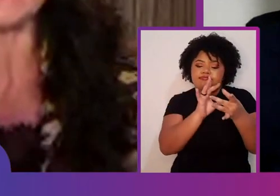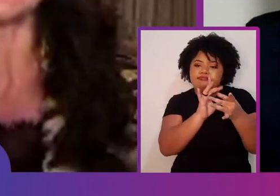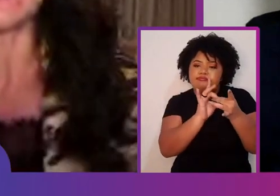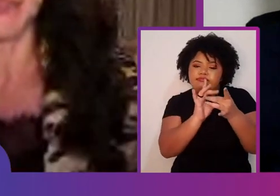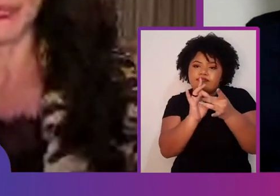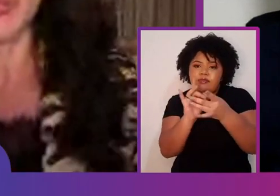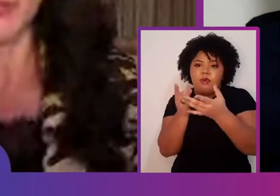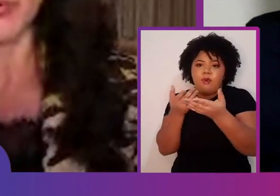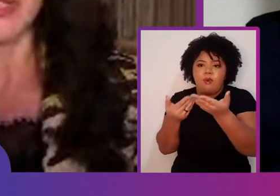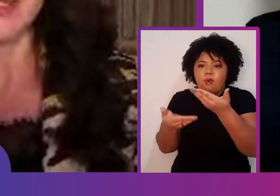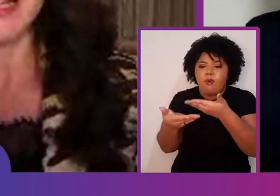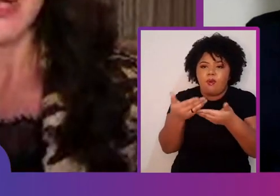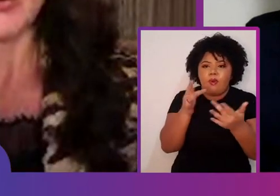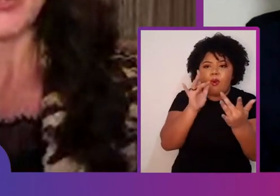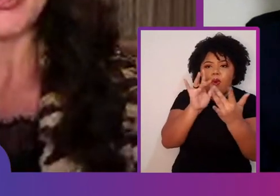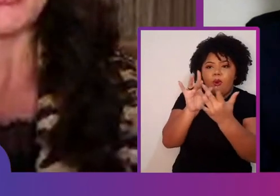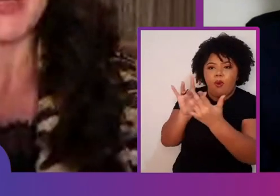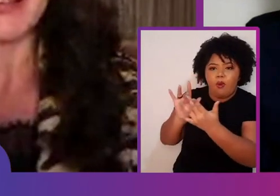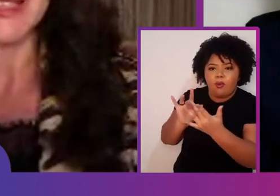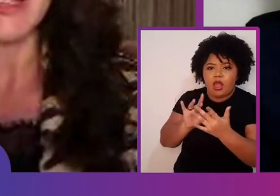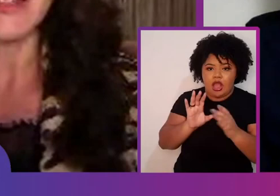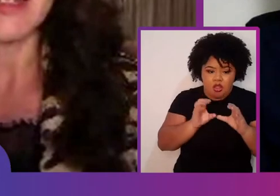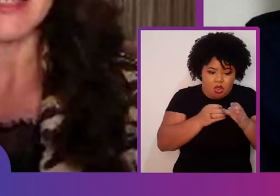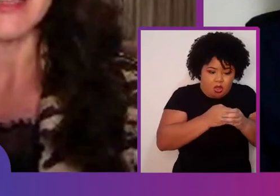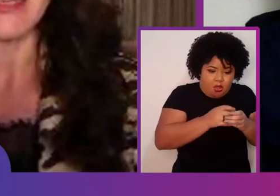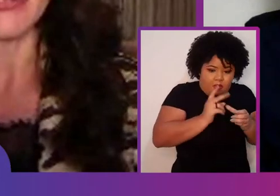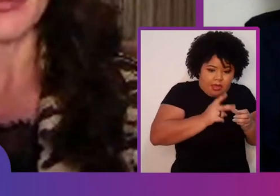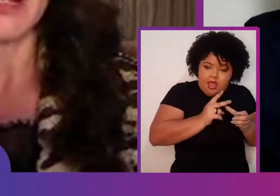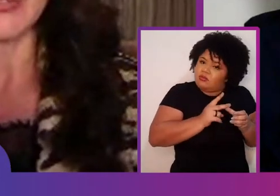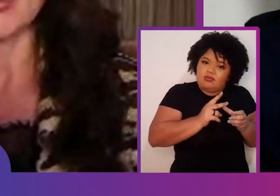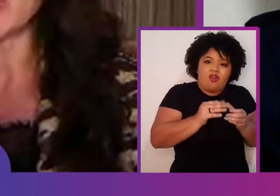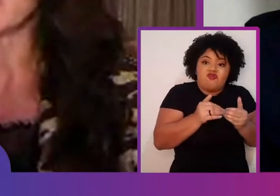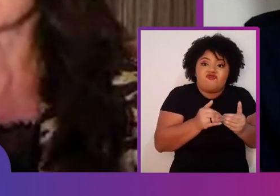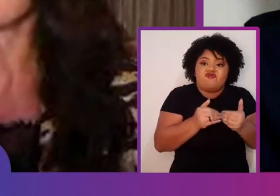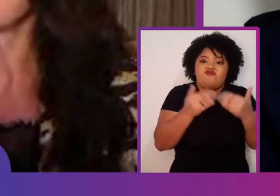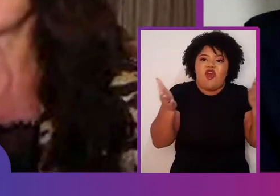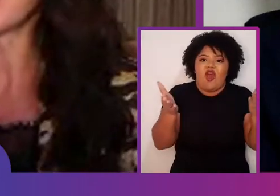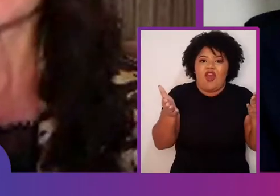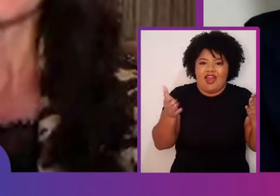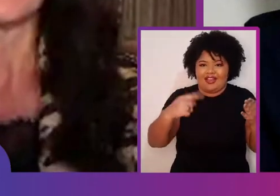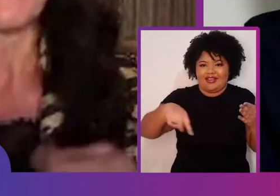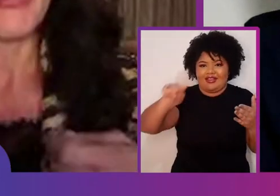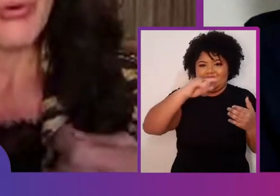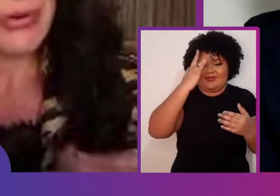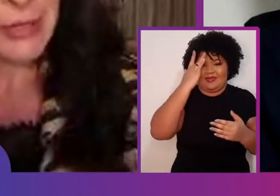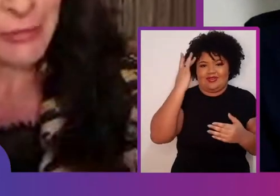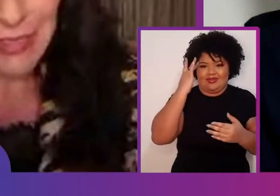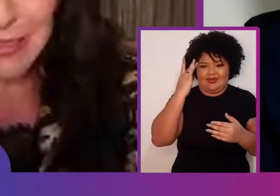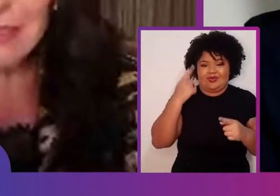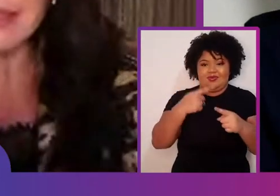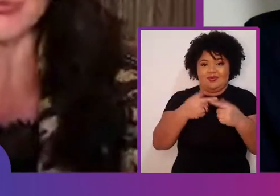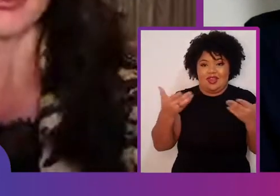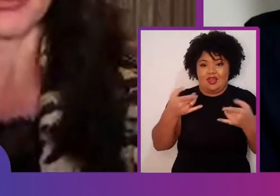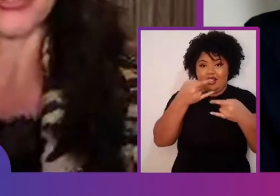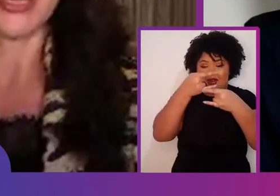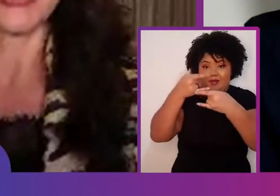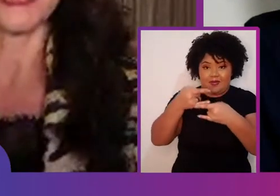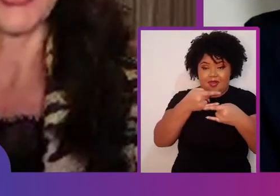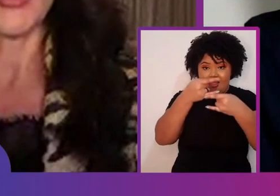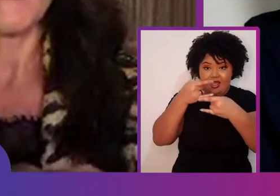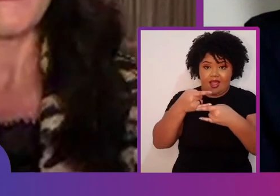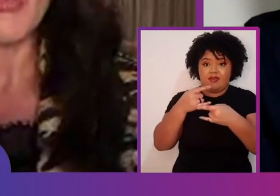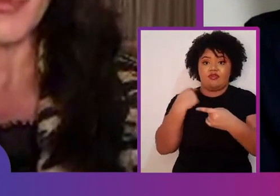que ultrapassem as suas bolhas. Quando a gente fala aqui nessas lives do Bradesco Ima, mulher, insista nos